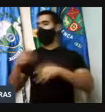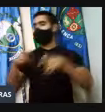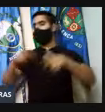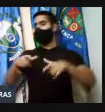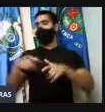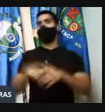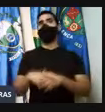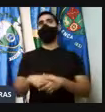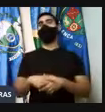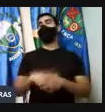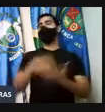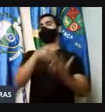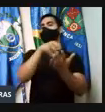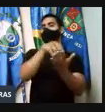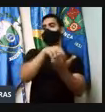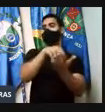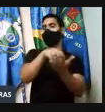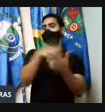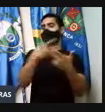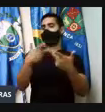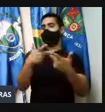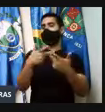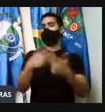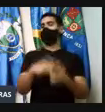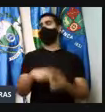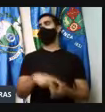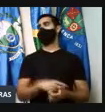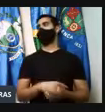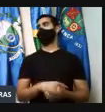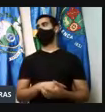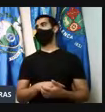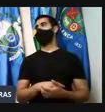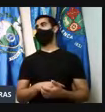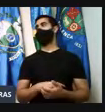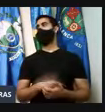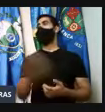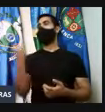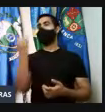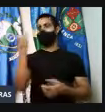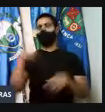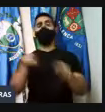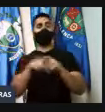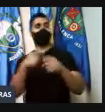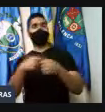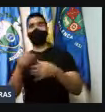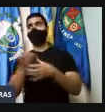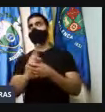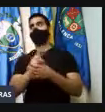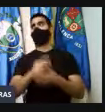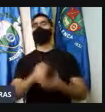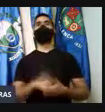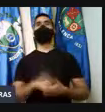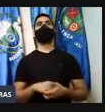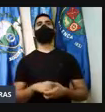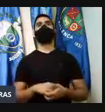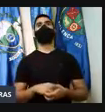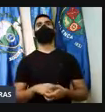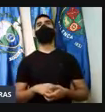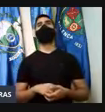bem centralizado, né, uma coisa que é importante para o município de Valença. Então,